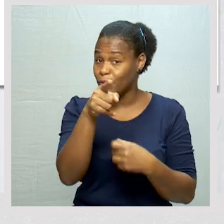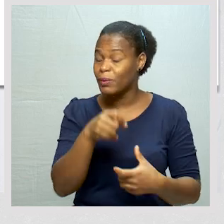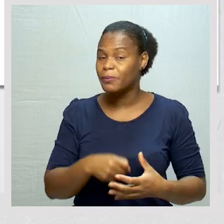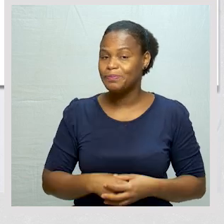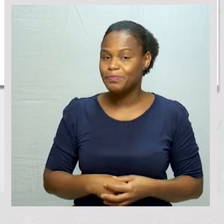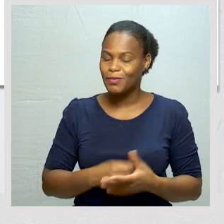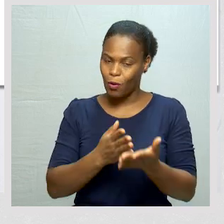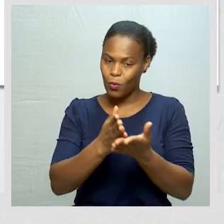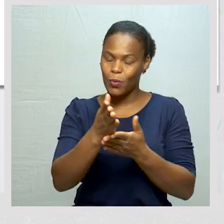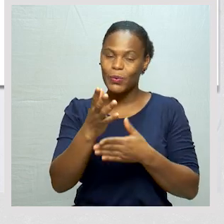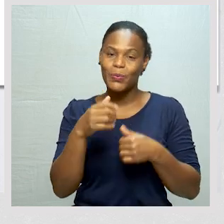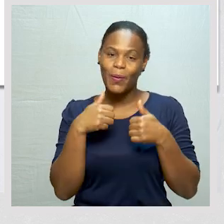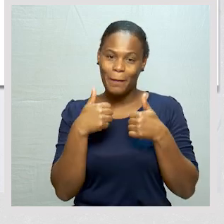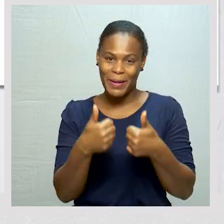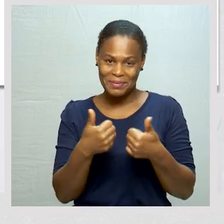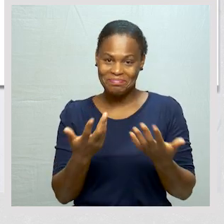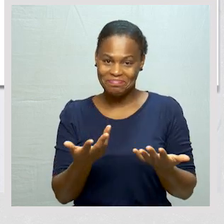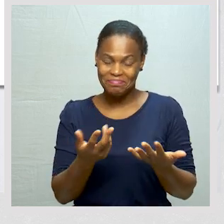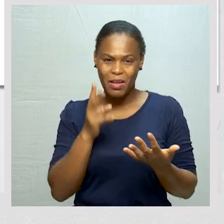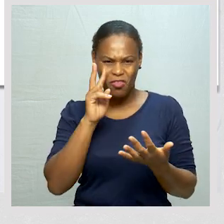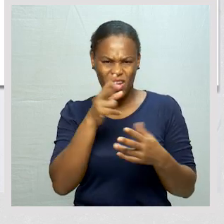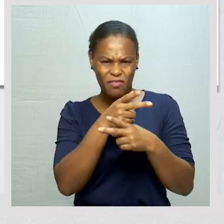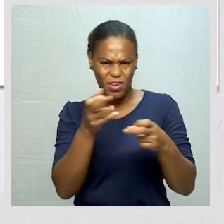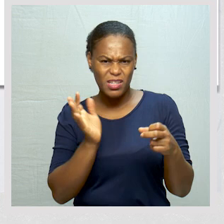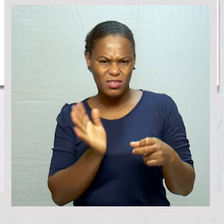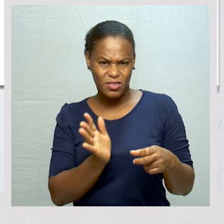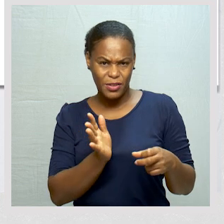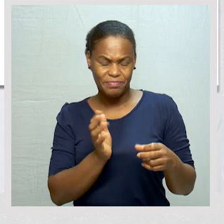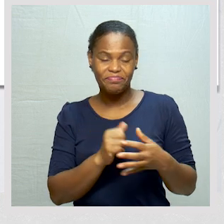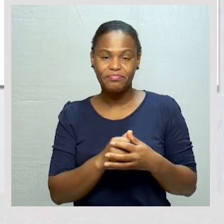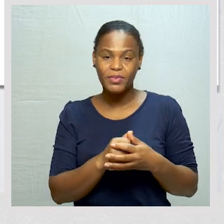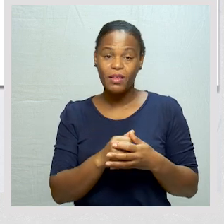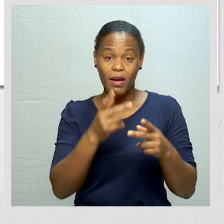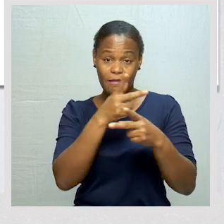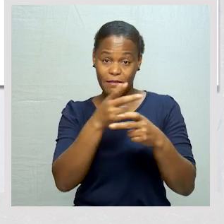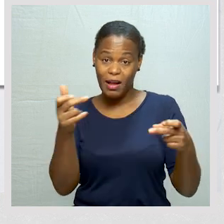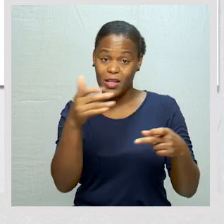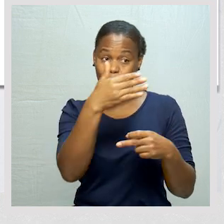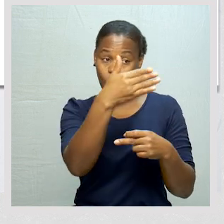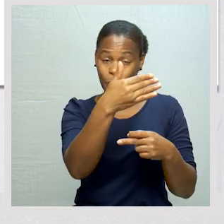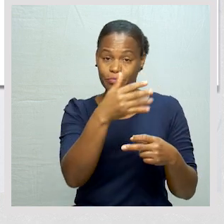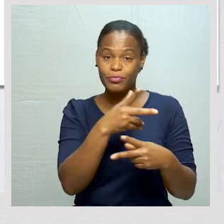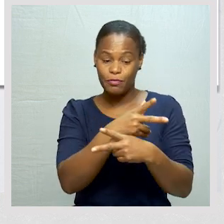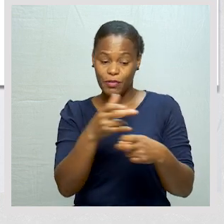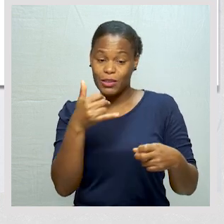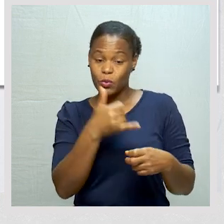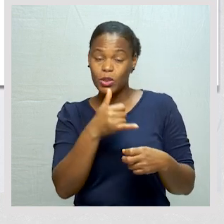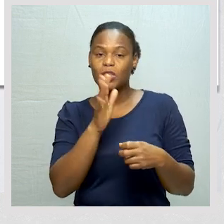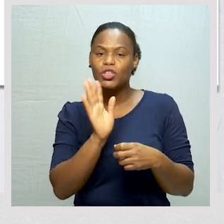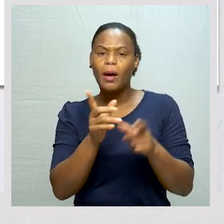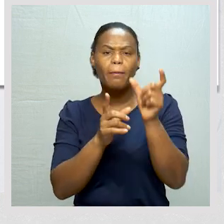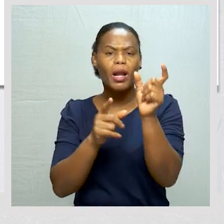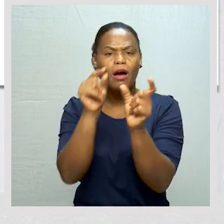Vamos continuar. Muito bem. Então, nas duas frases, temos algumas palavras